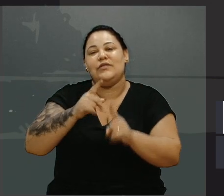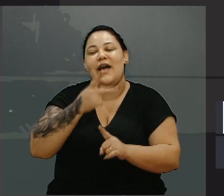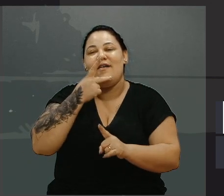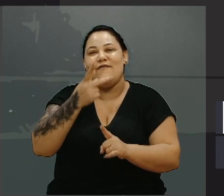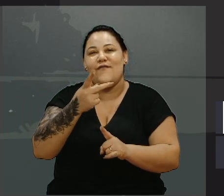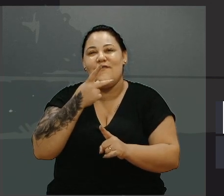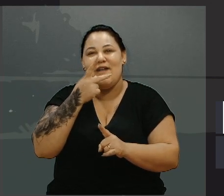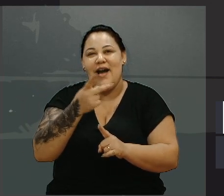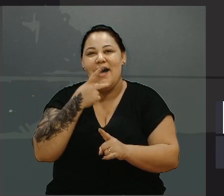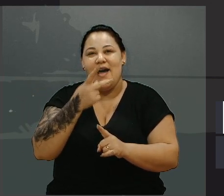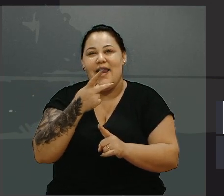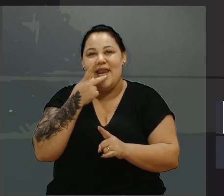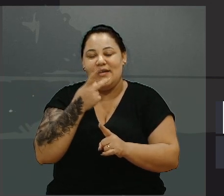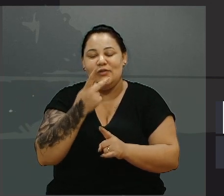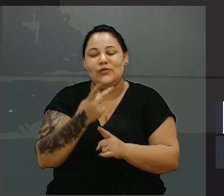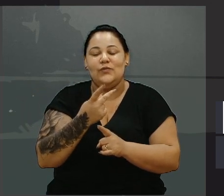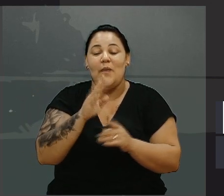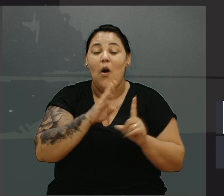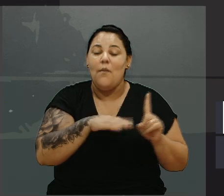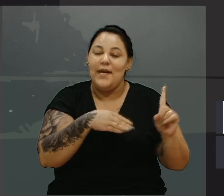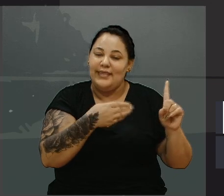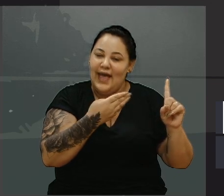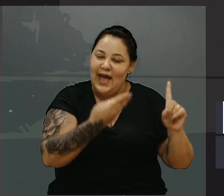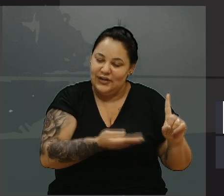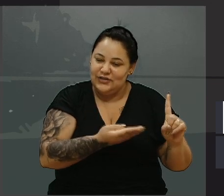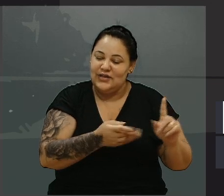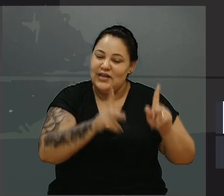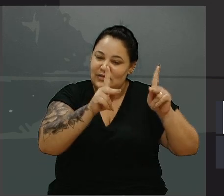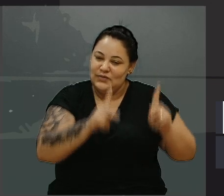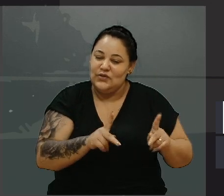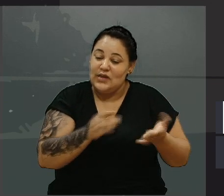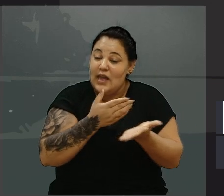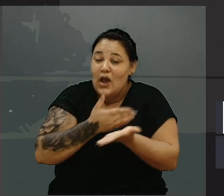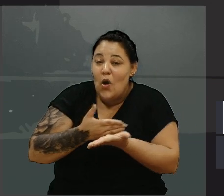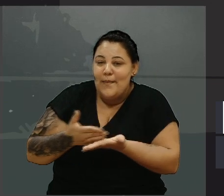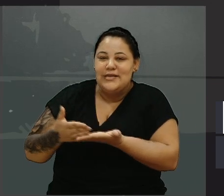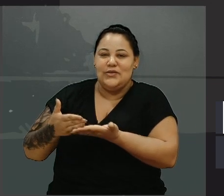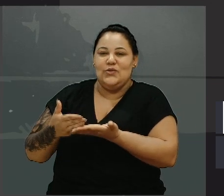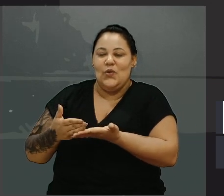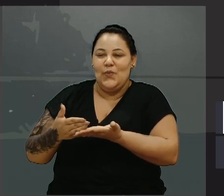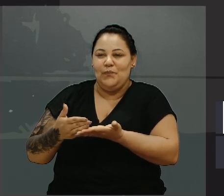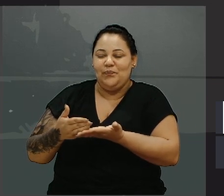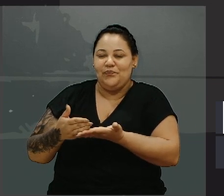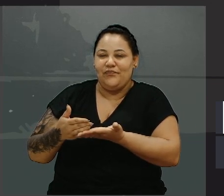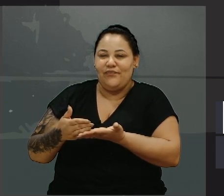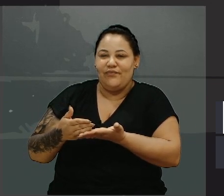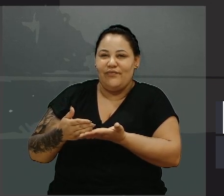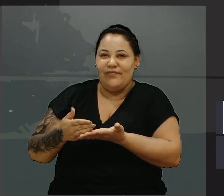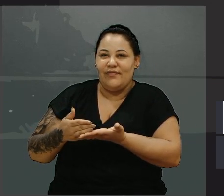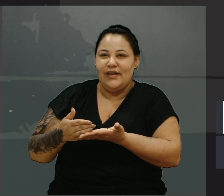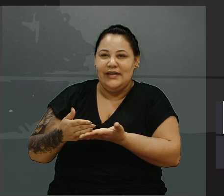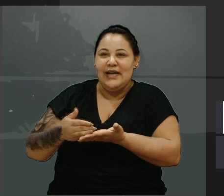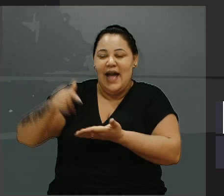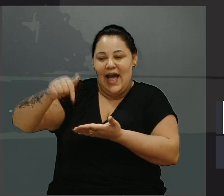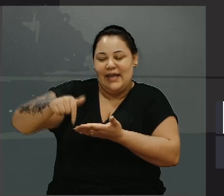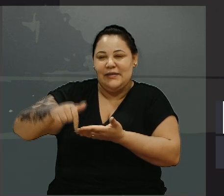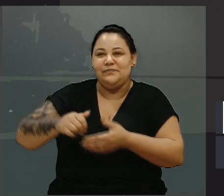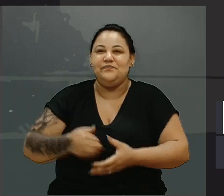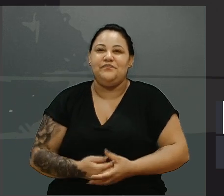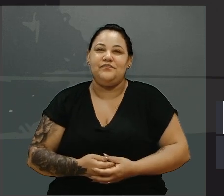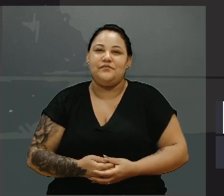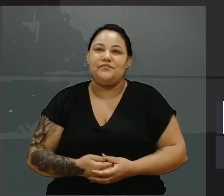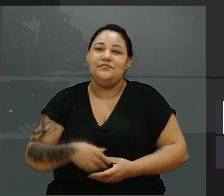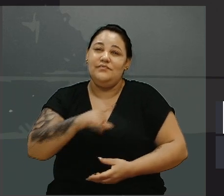nunca se calou, né? Uma homenagem aos pioneiros dessa agremiação. Então, aqui, as